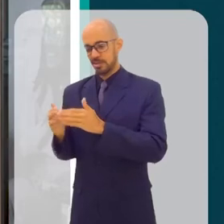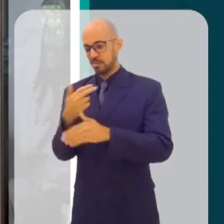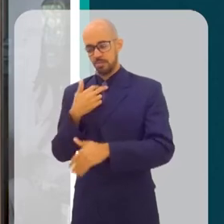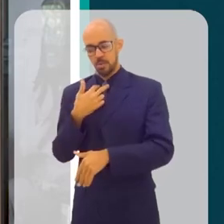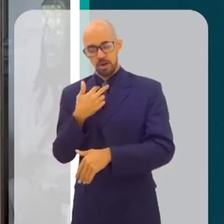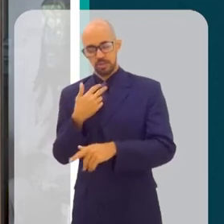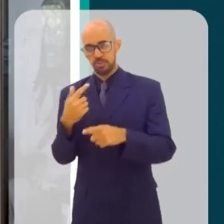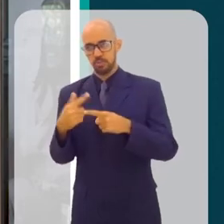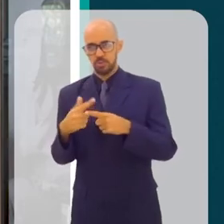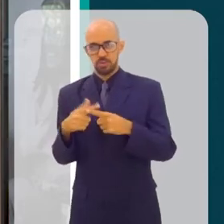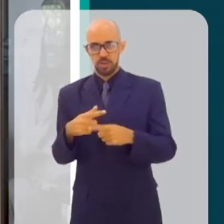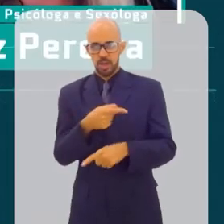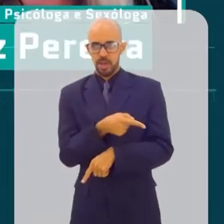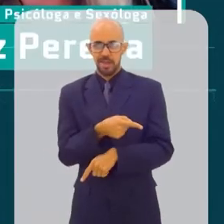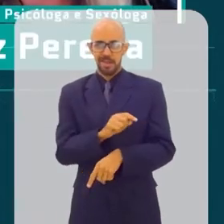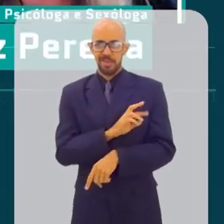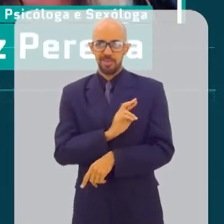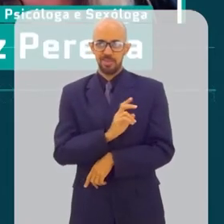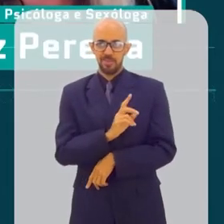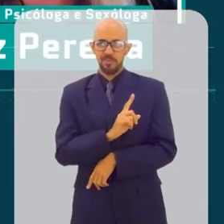porque